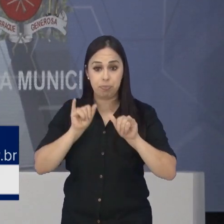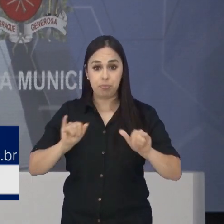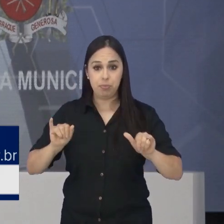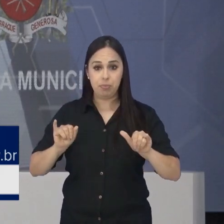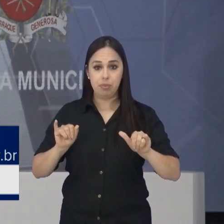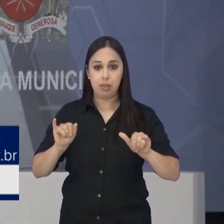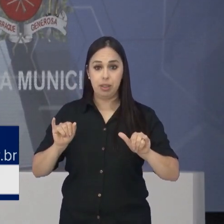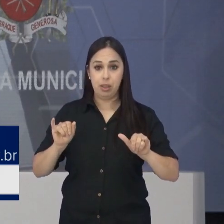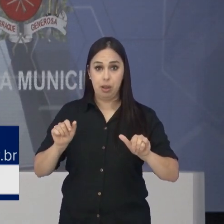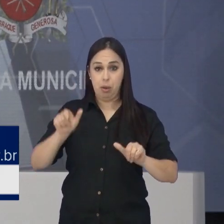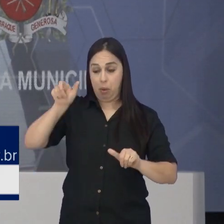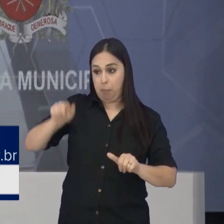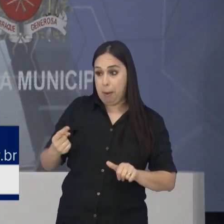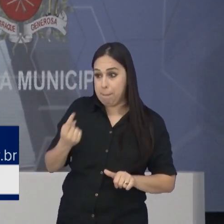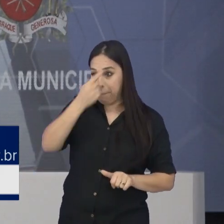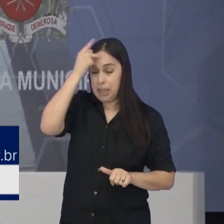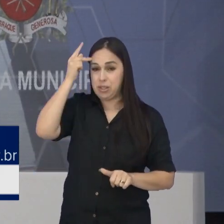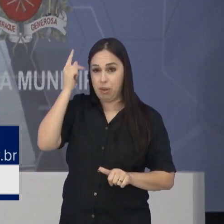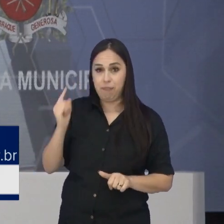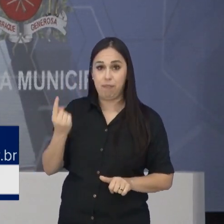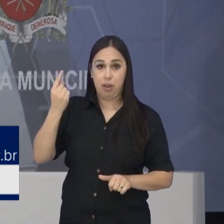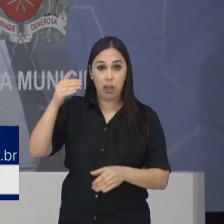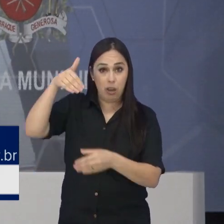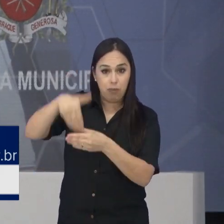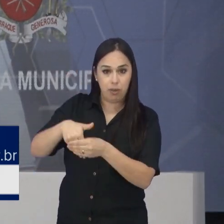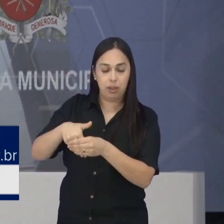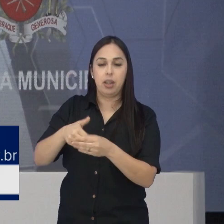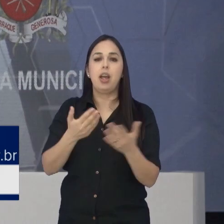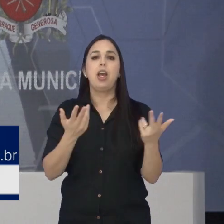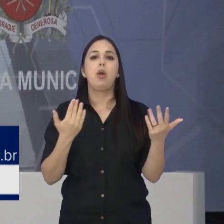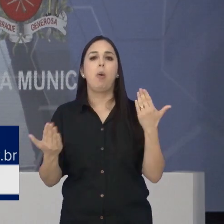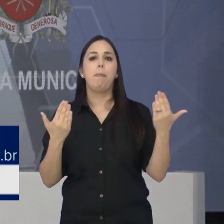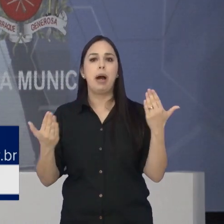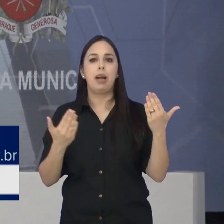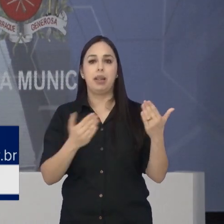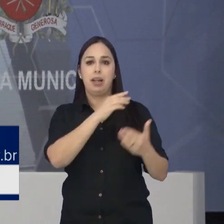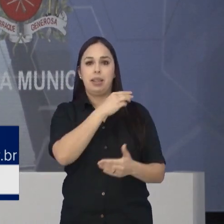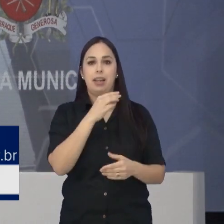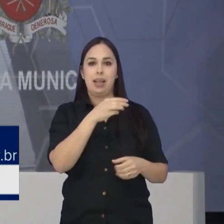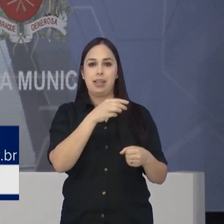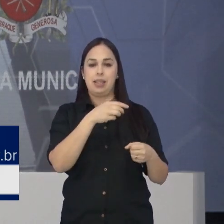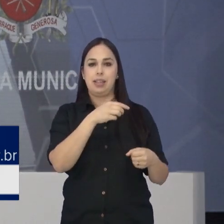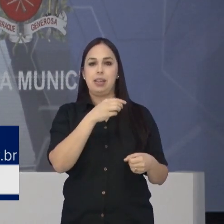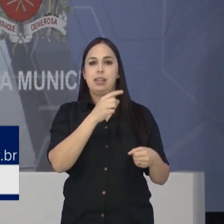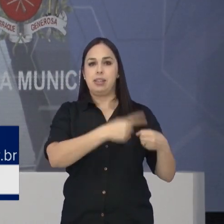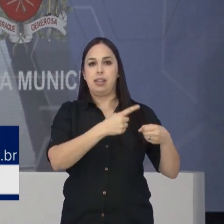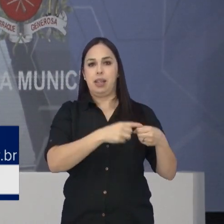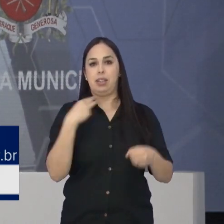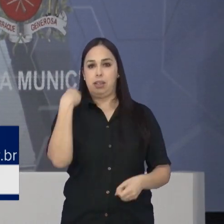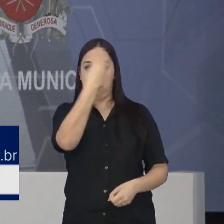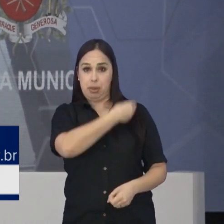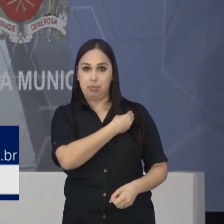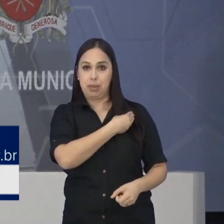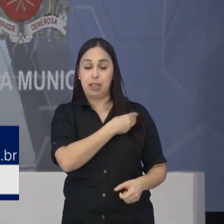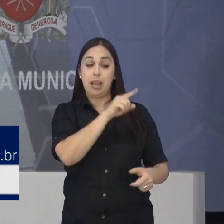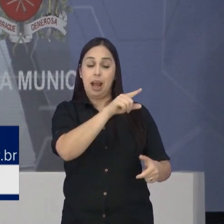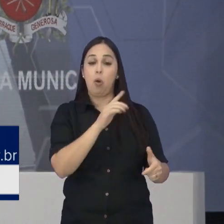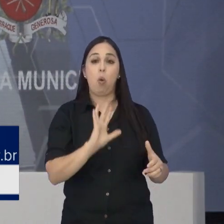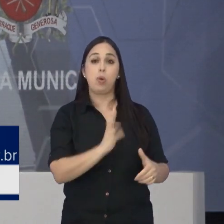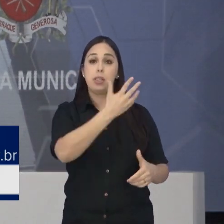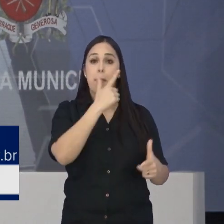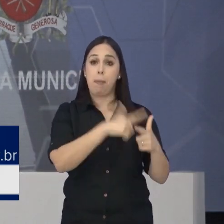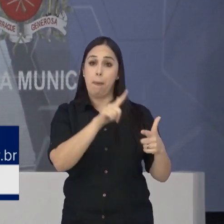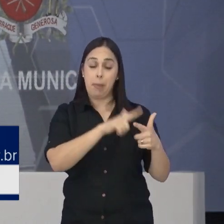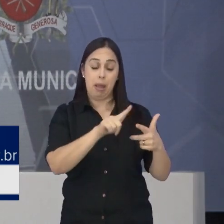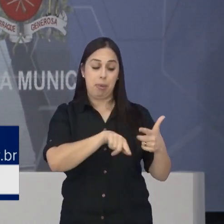voto aqui, assim como o Thomas colocou que na cidade vizinha aqui em Aparecida trouxe problema para o prefeito e para os vereadores,